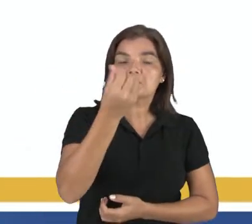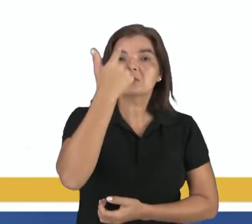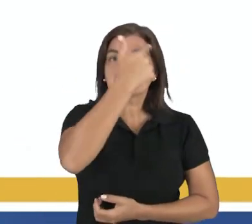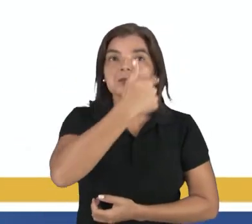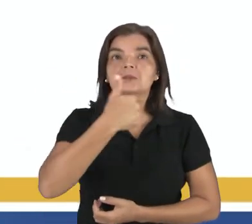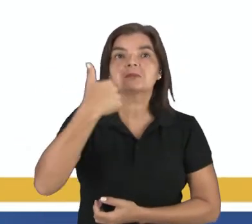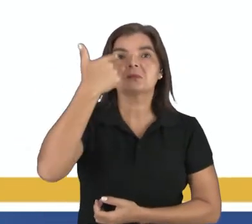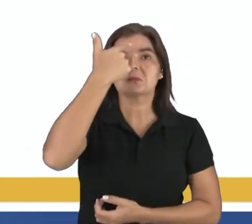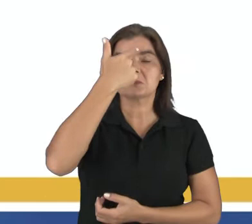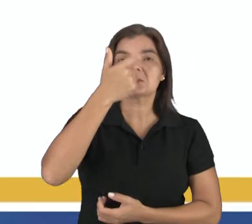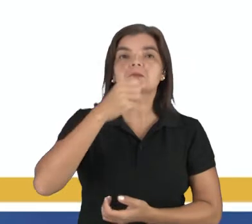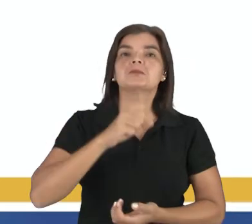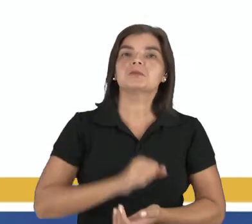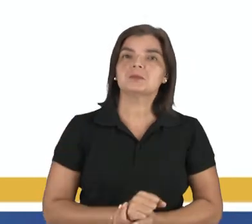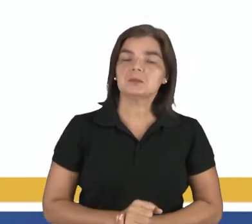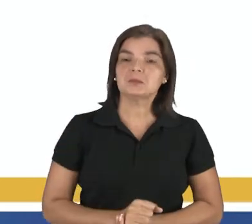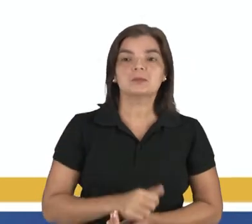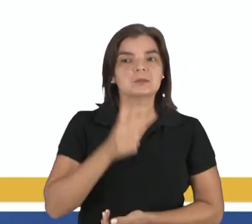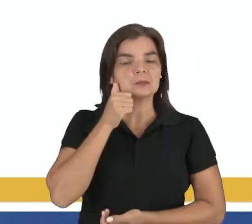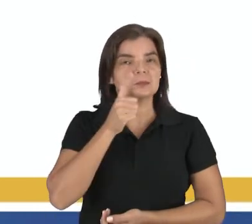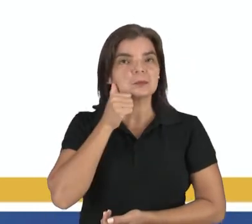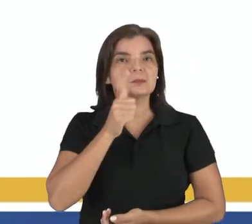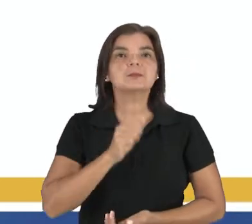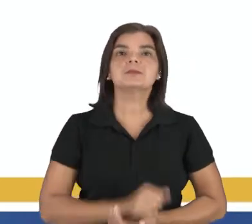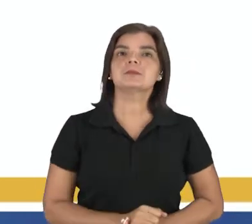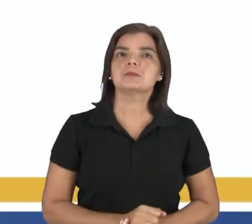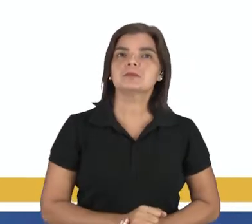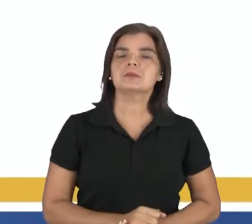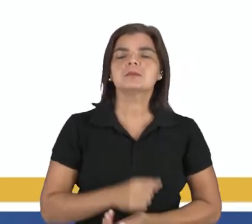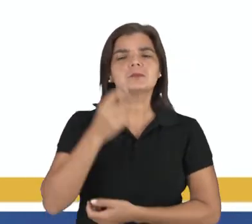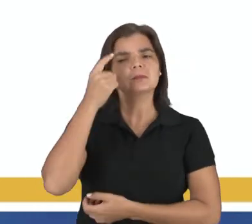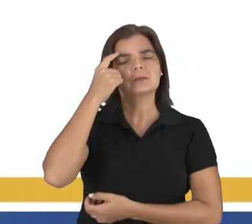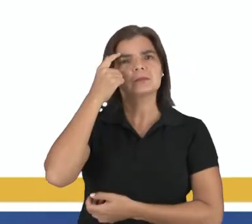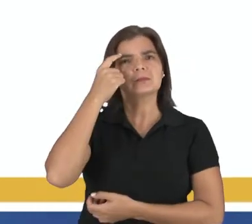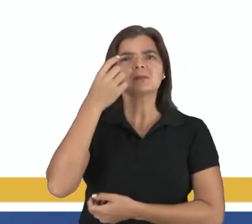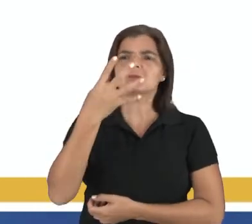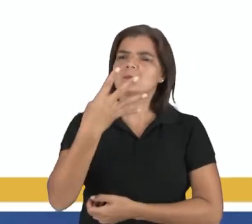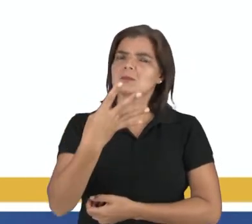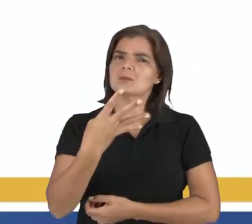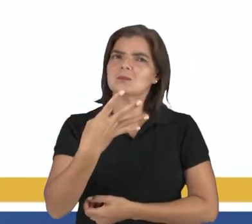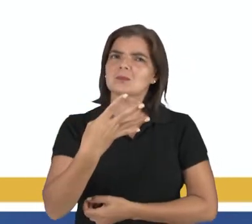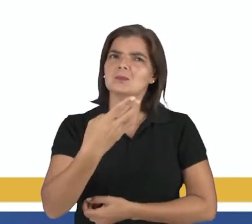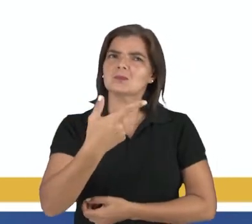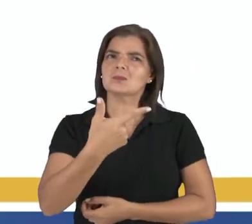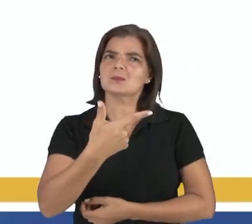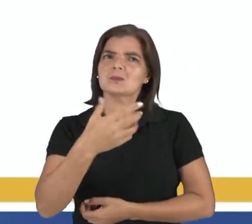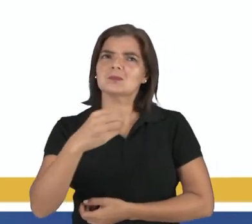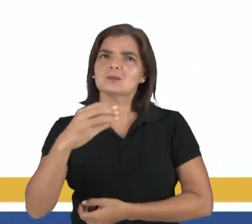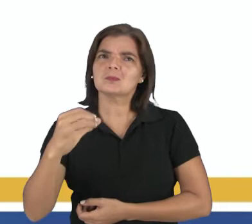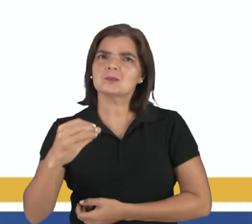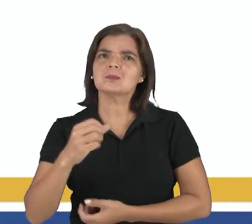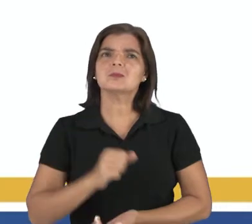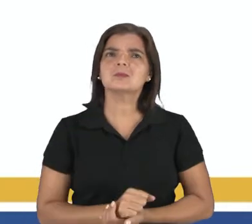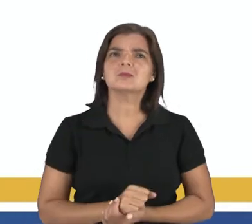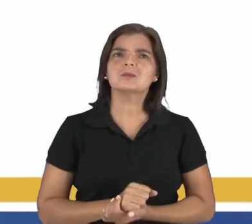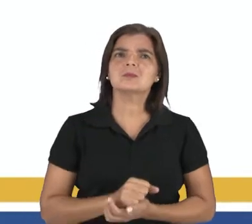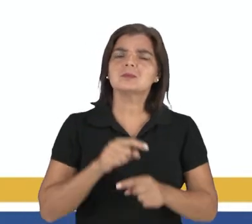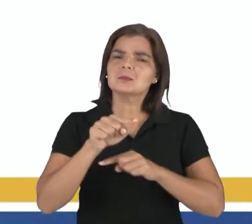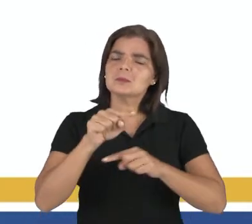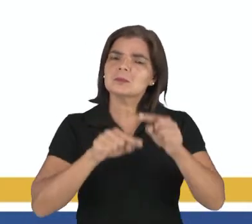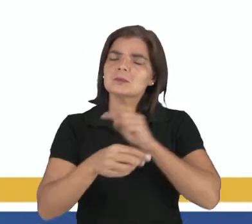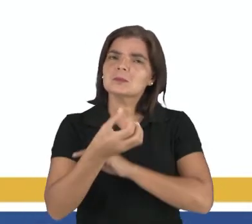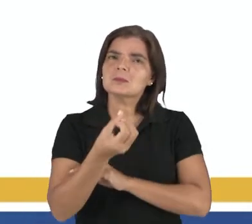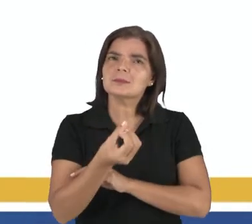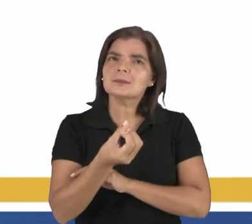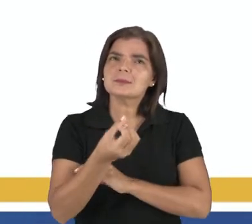horas, João diz aí para a mocinha. E aí a mocinha diz 2.200 dividido para